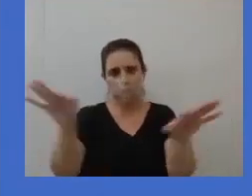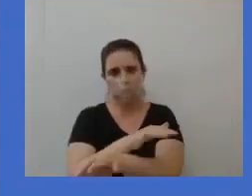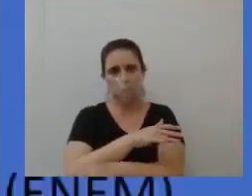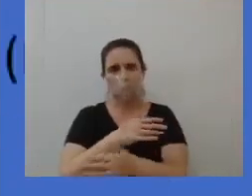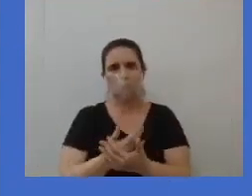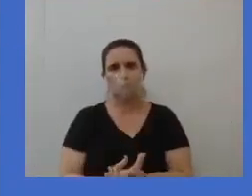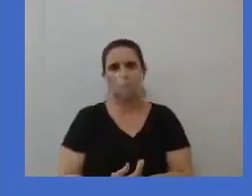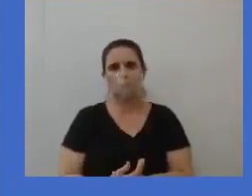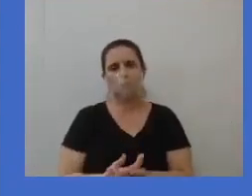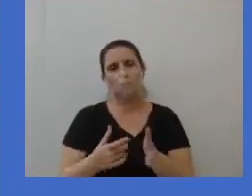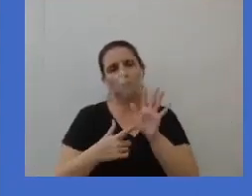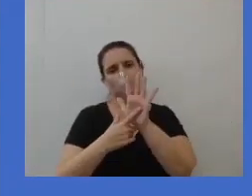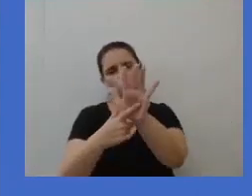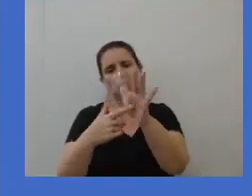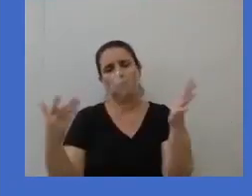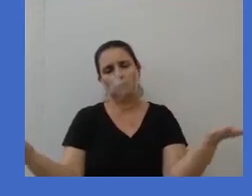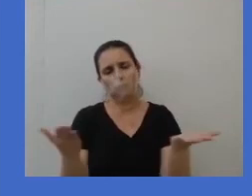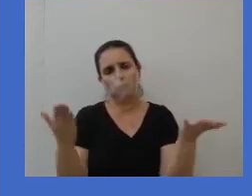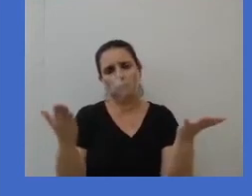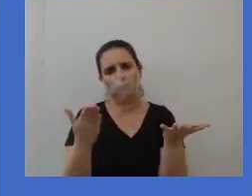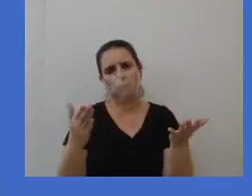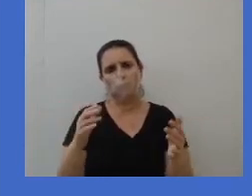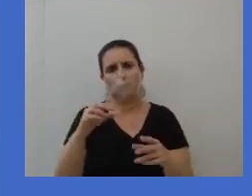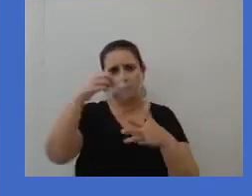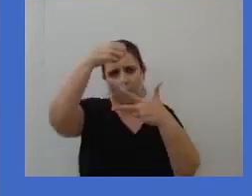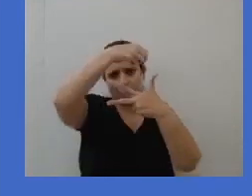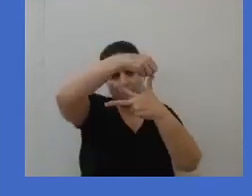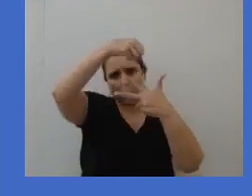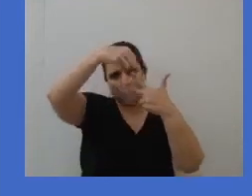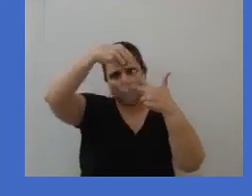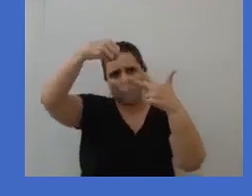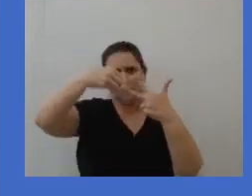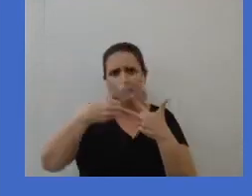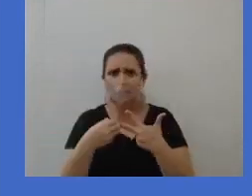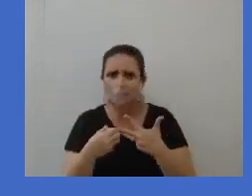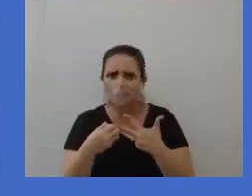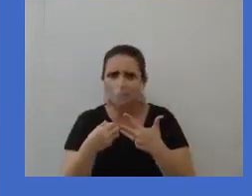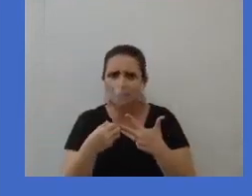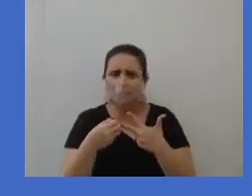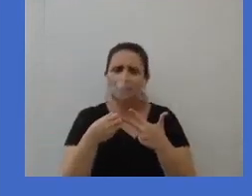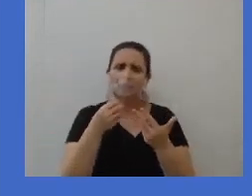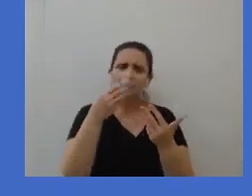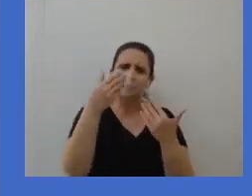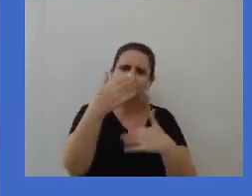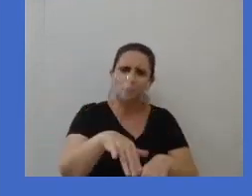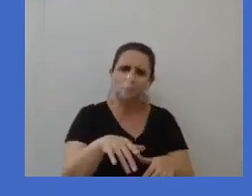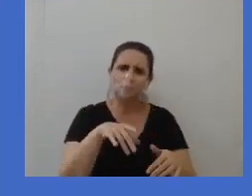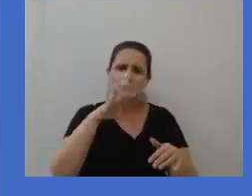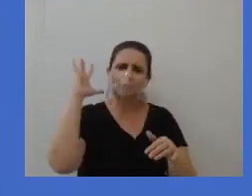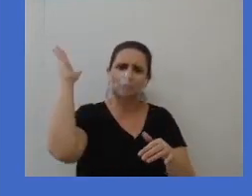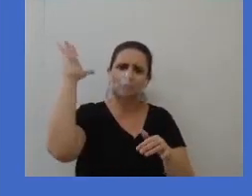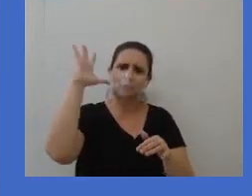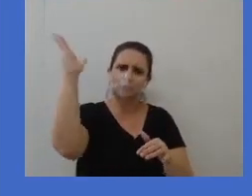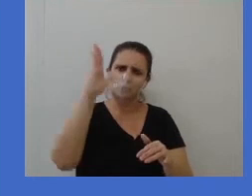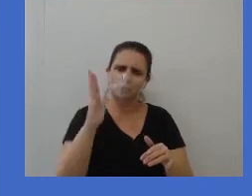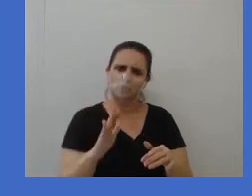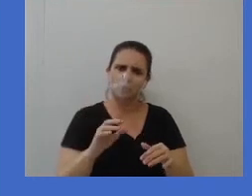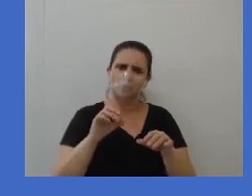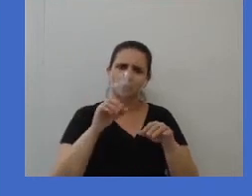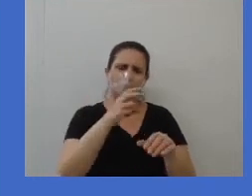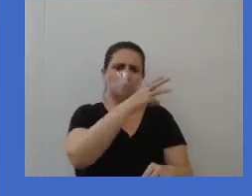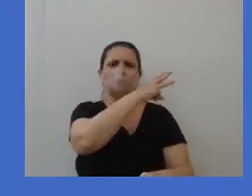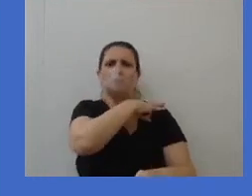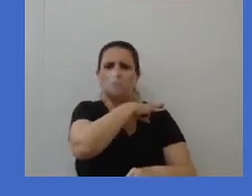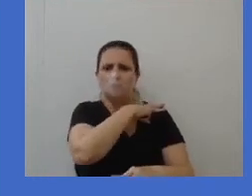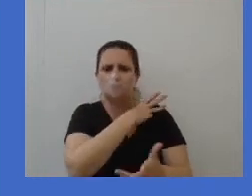a minha exposição aqui, gente, Enem, Exame Nacional do Ensino Médio, isso mesmo.